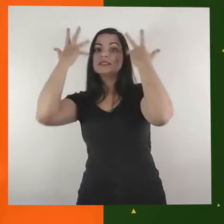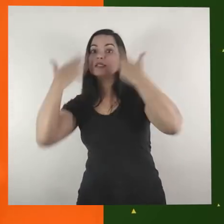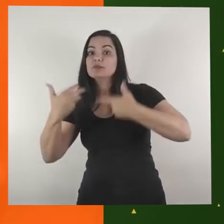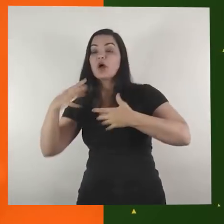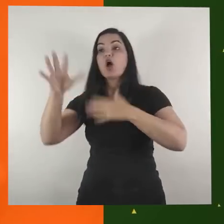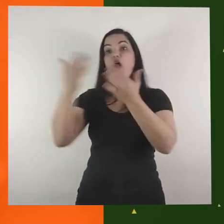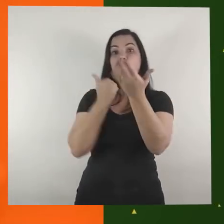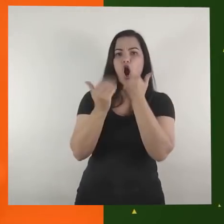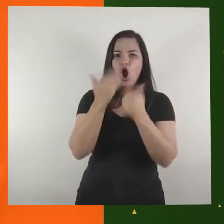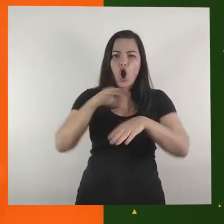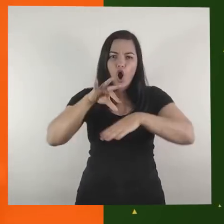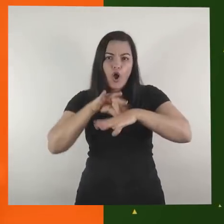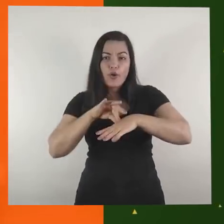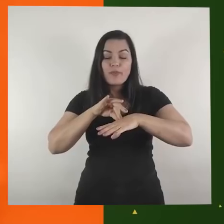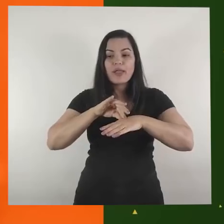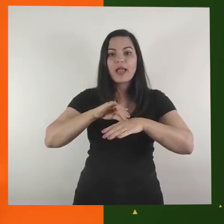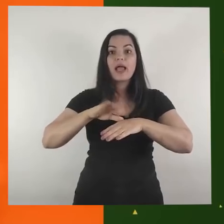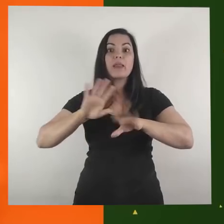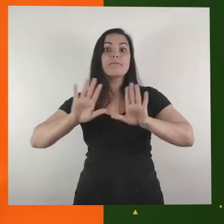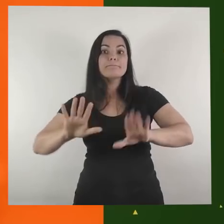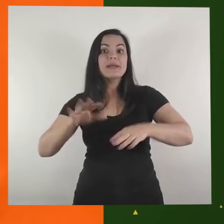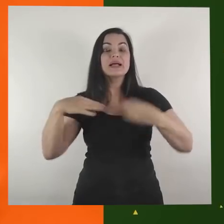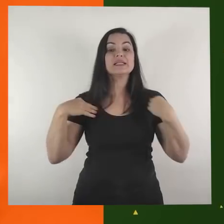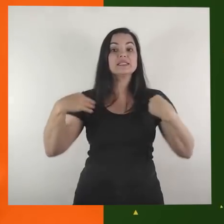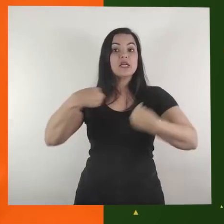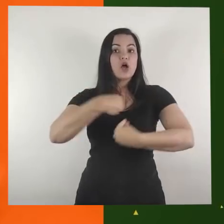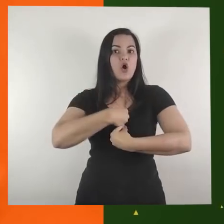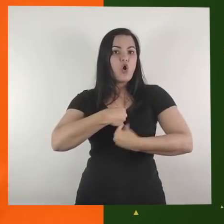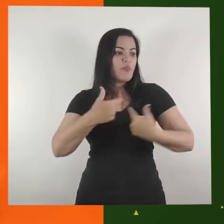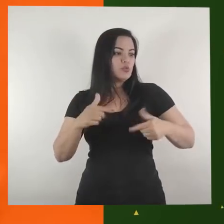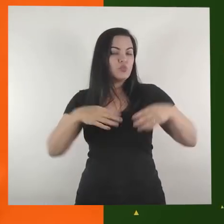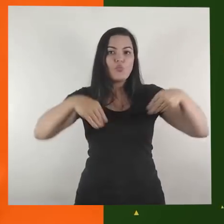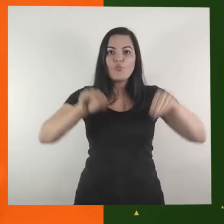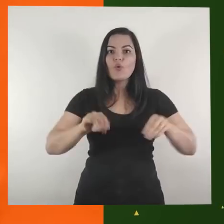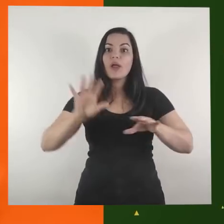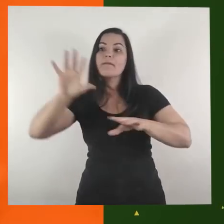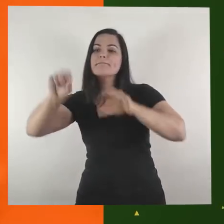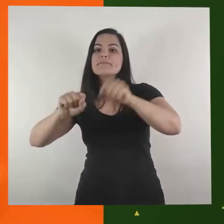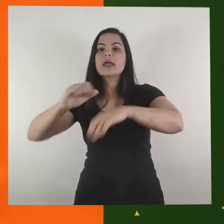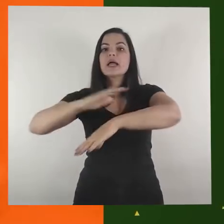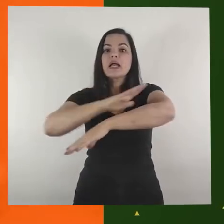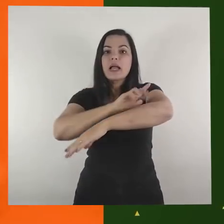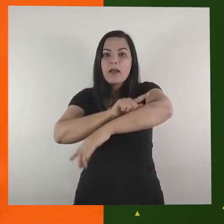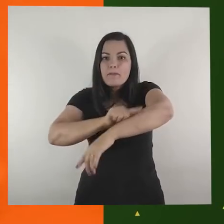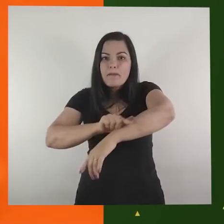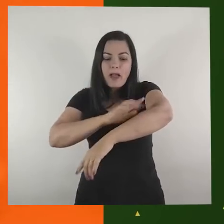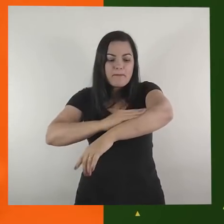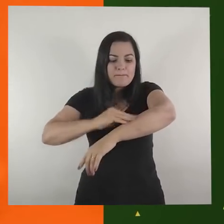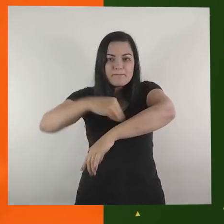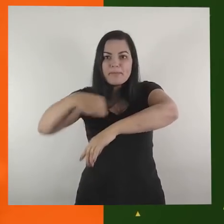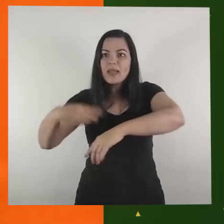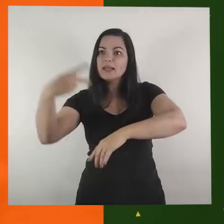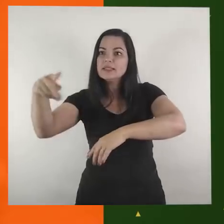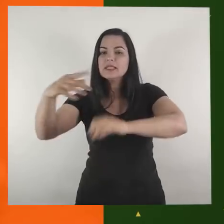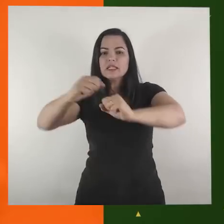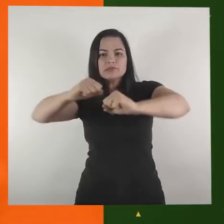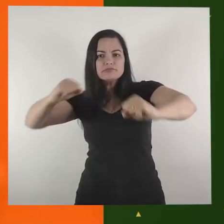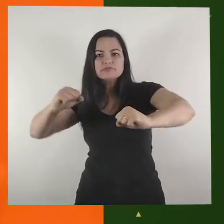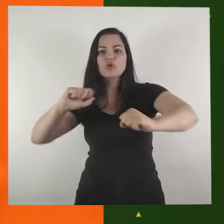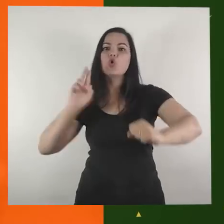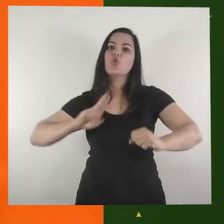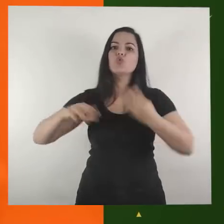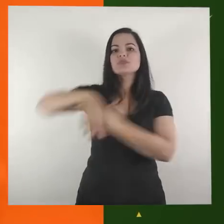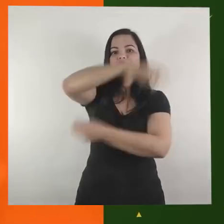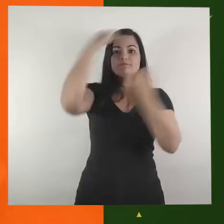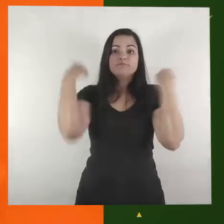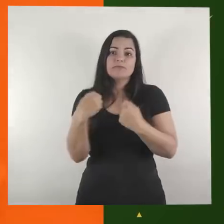animal servia de alimento e, como não existia tecido, os homens usavam a pele que sobrava para fazer o seu agasalho. Acontece